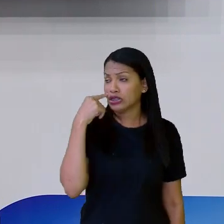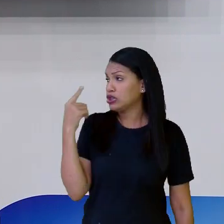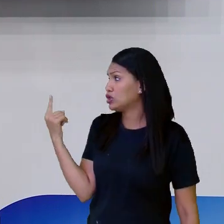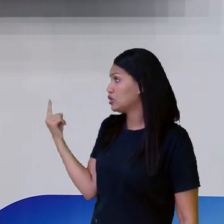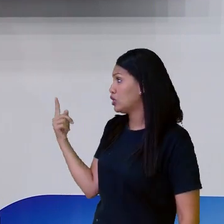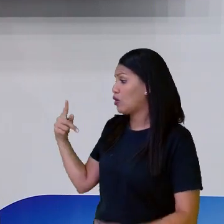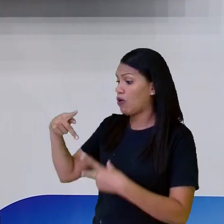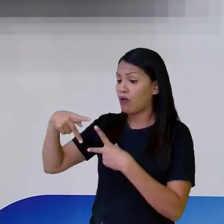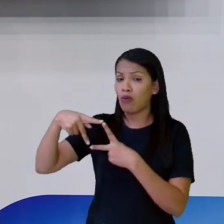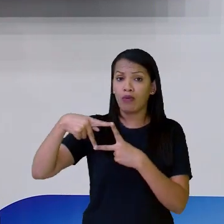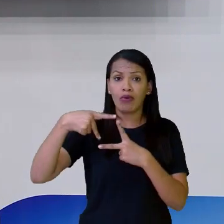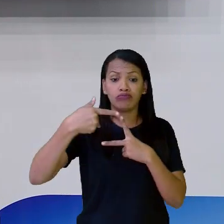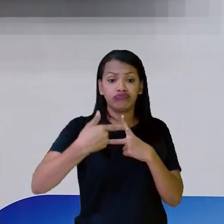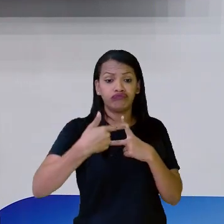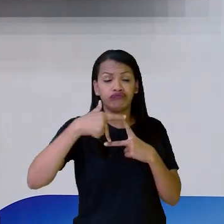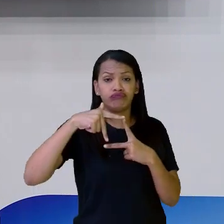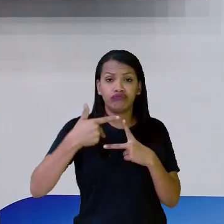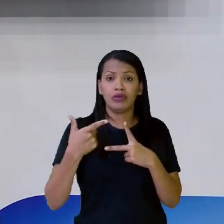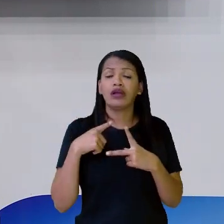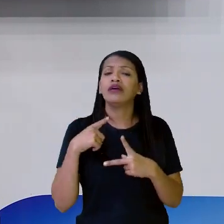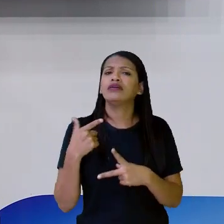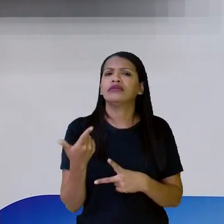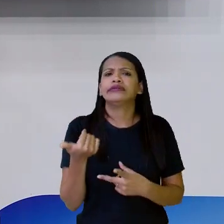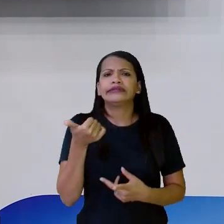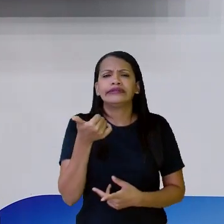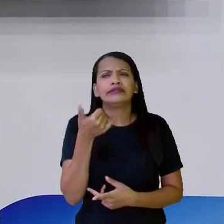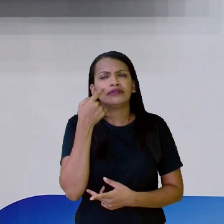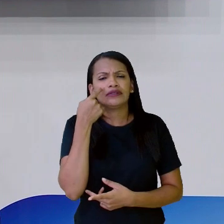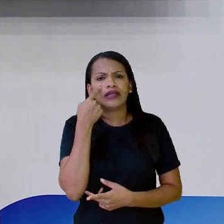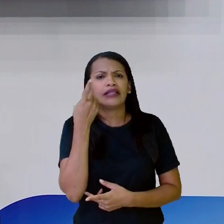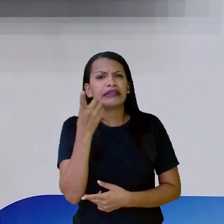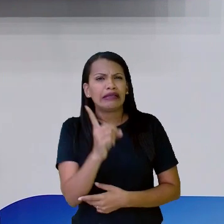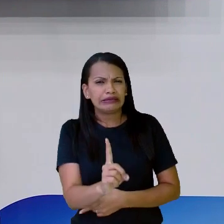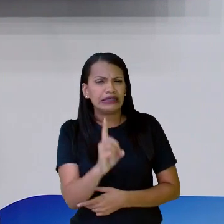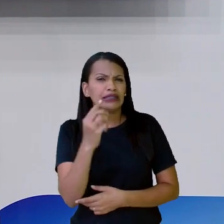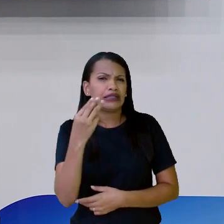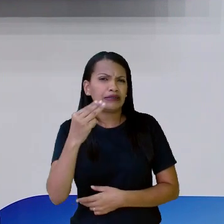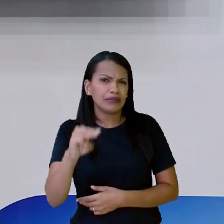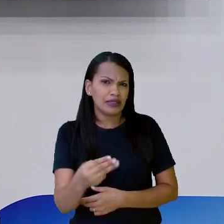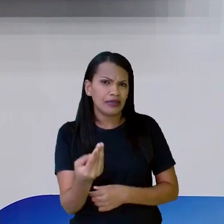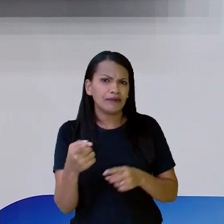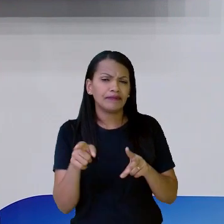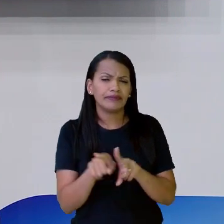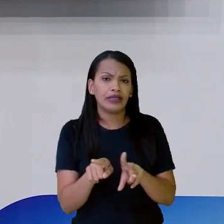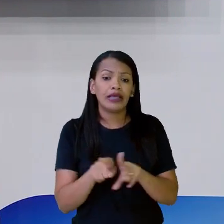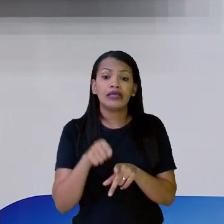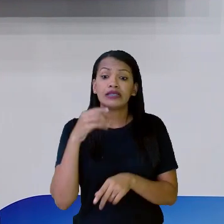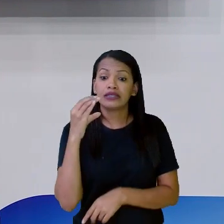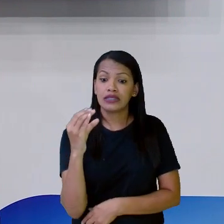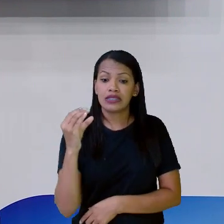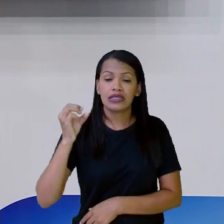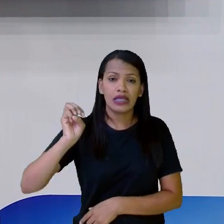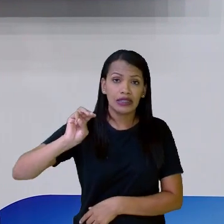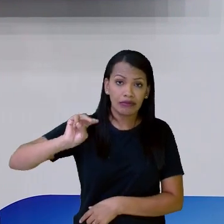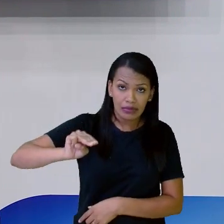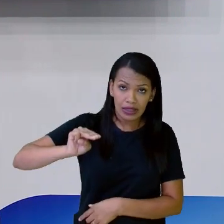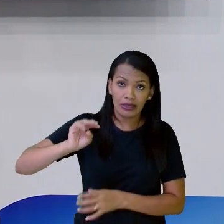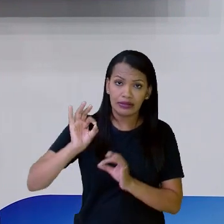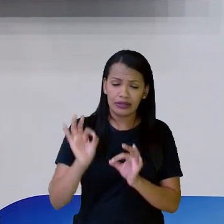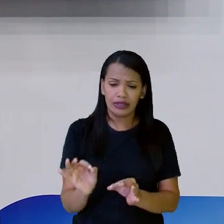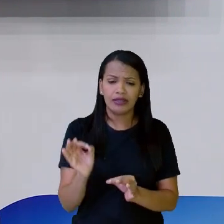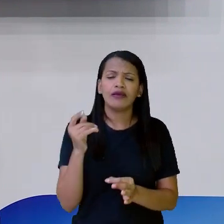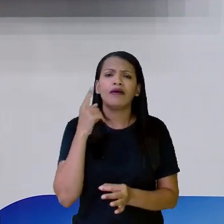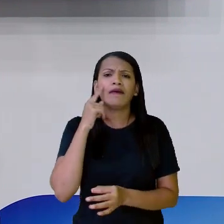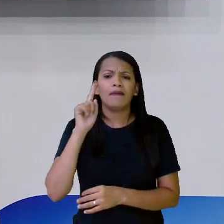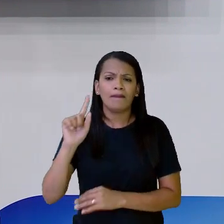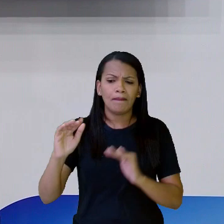Dezena de milhar. E se eu tivesse 100? Centena de milhar. Partiríamos